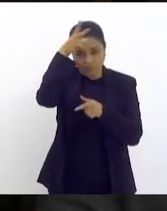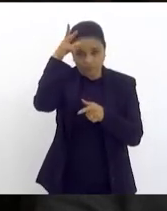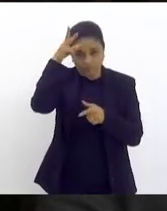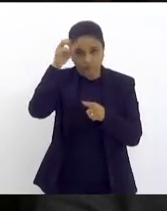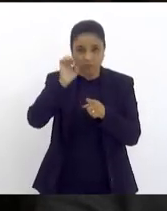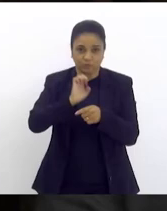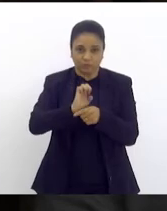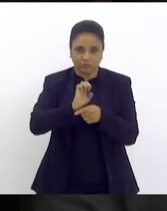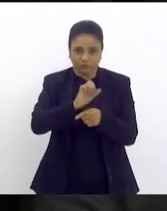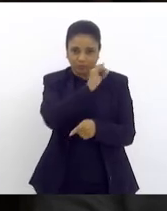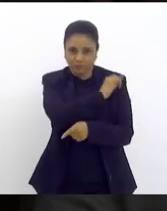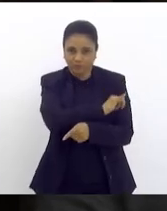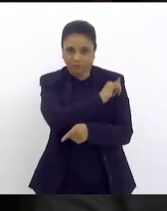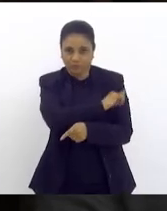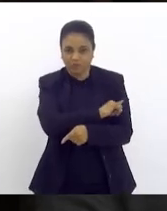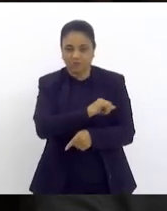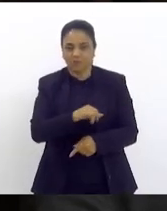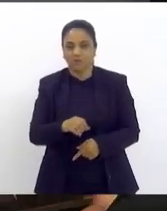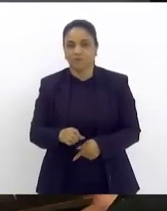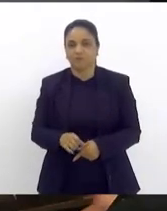estado.